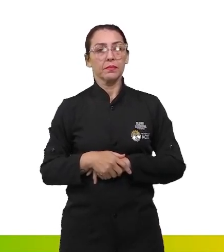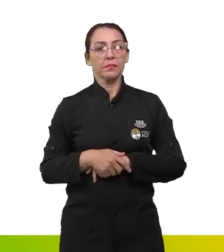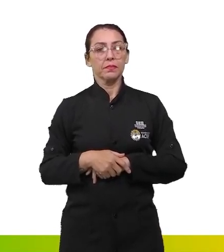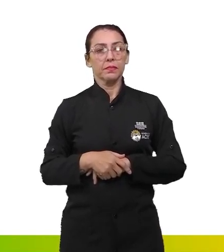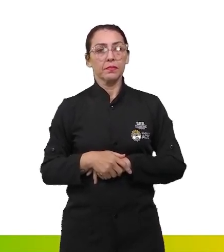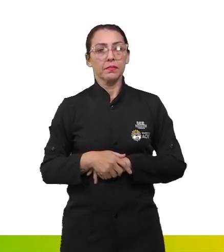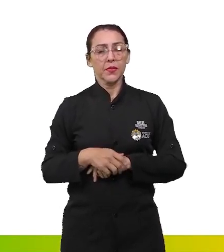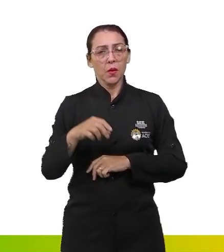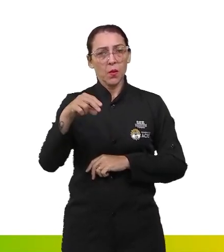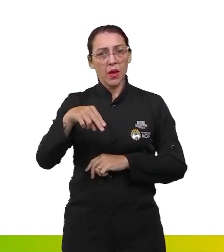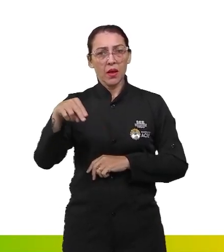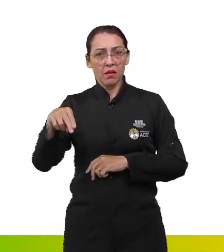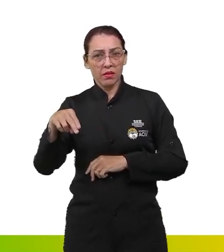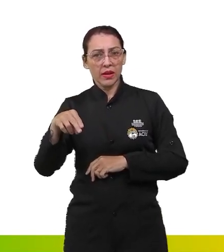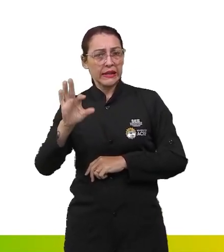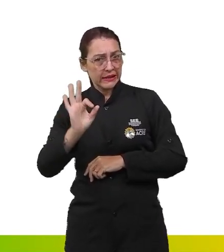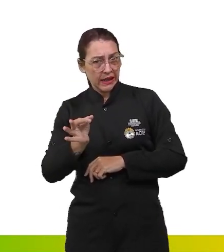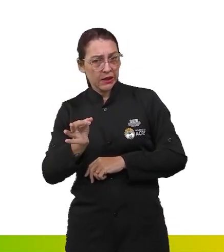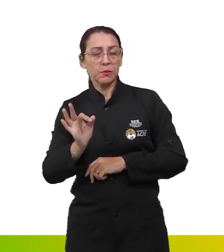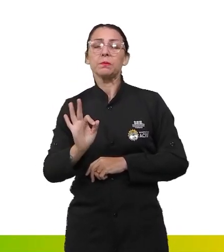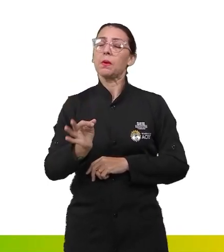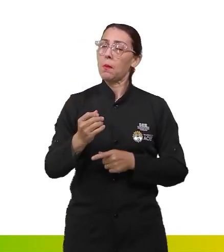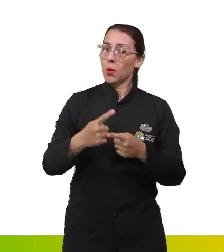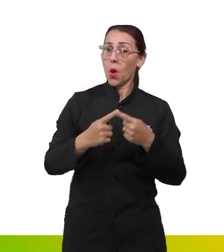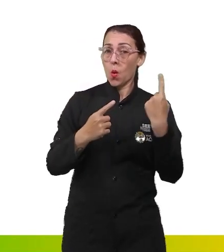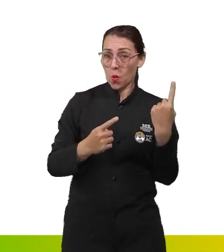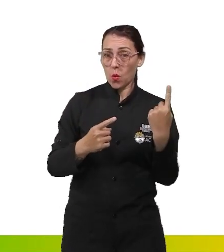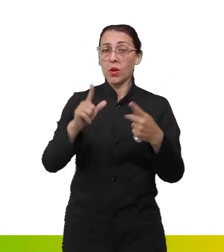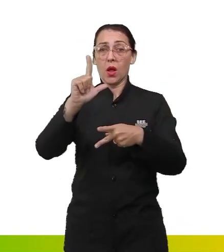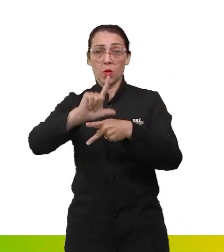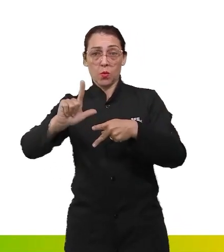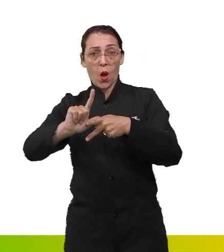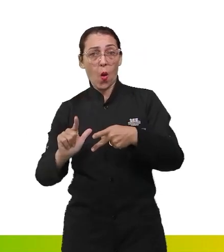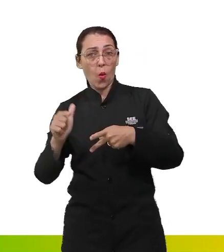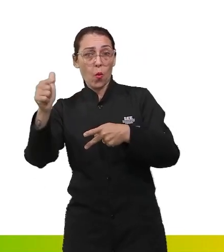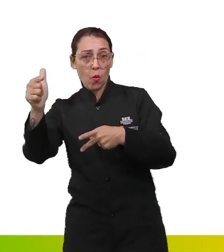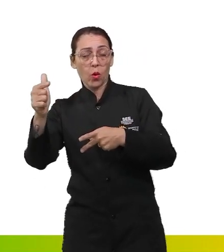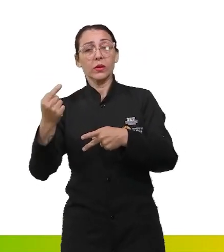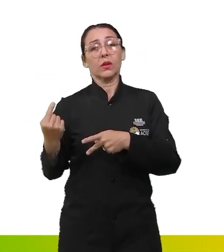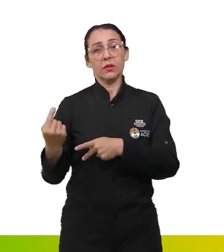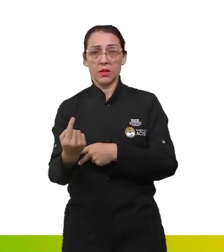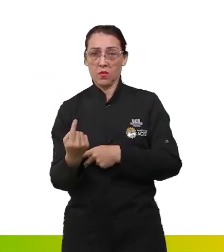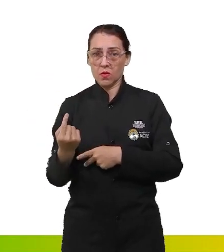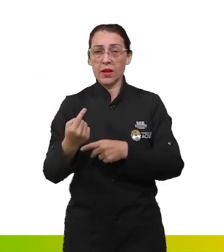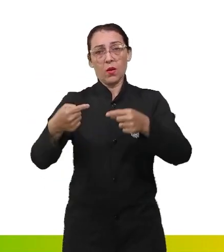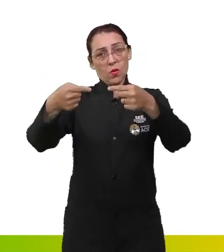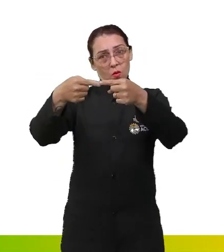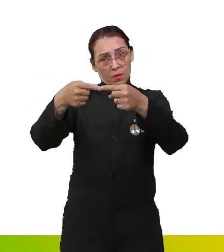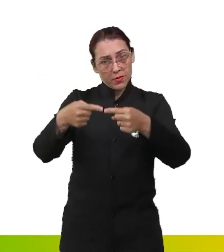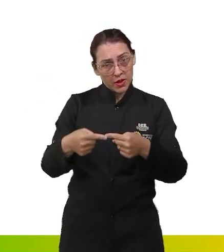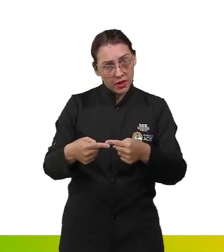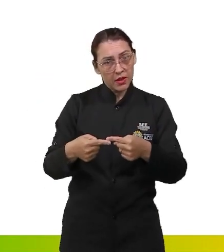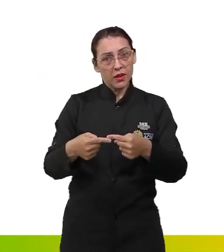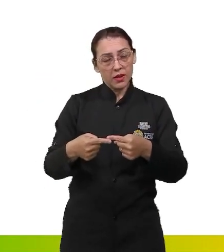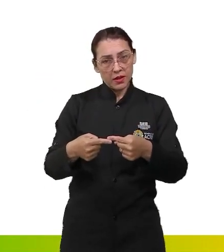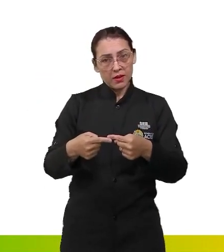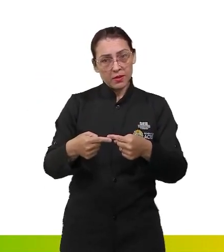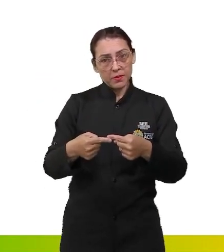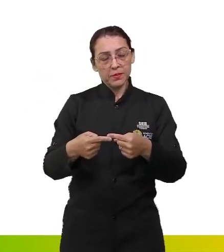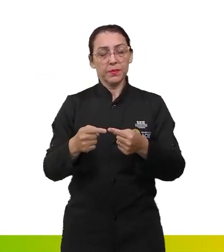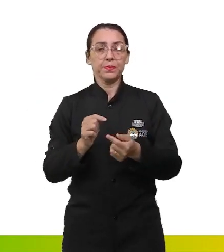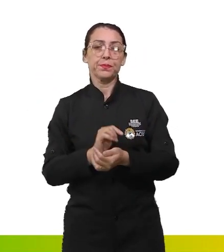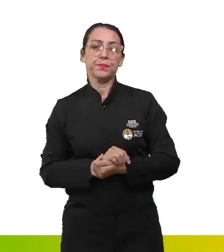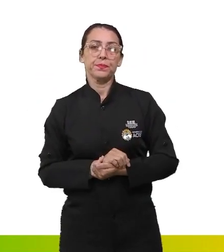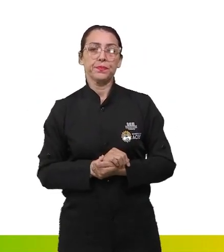Professor, um tá com N ou tá sem N? Tá certo? Com certeza, porque eu tô falando na primeira oração aqui de plátanos, ou seja, é mais de uma banana, é